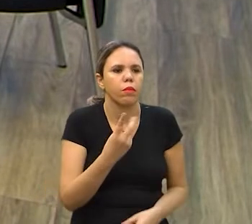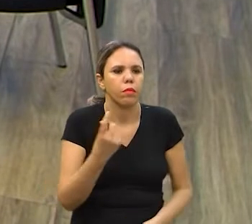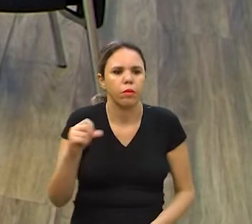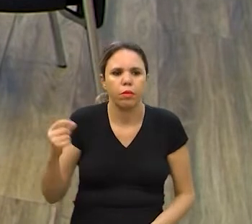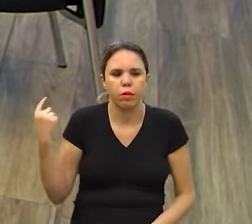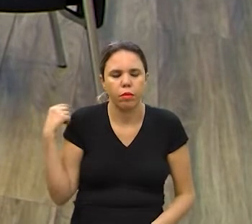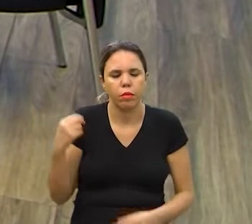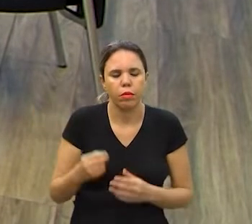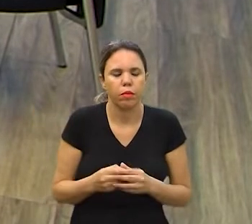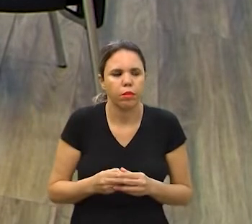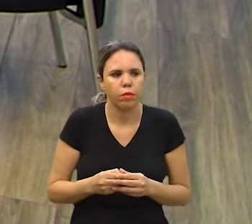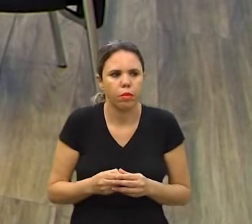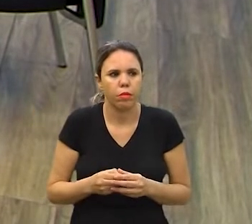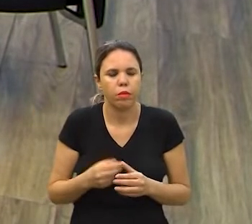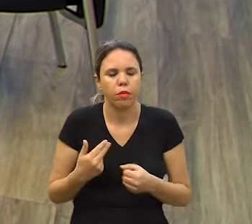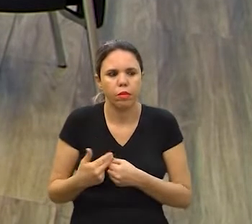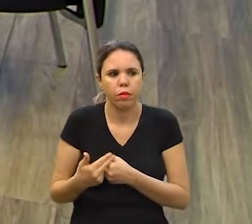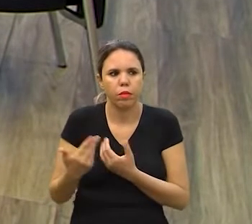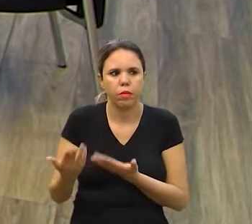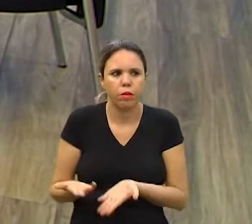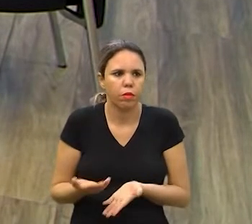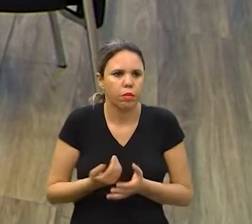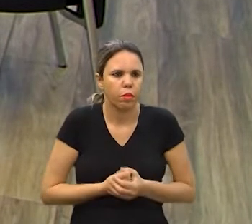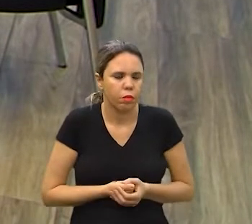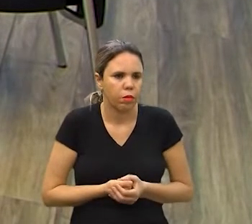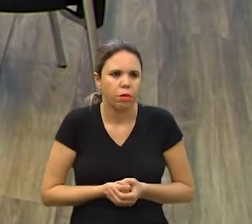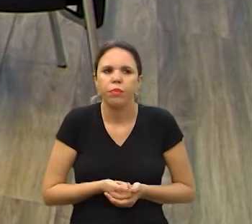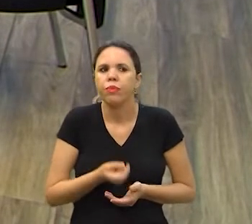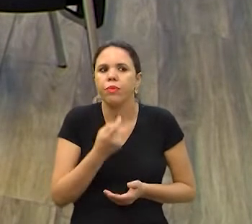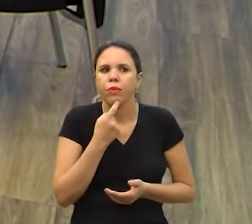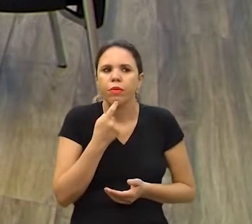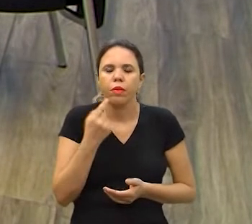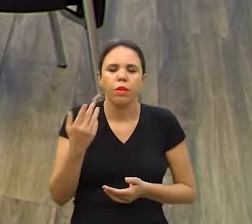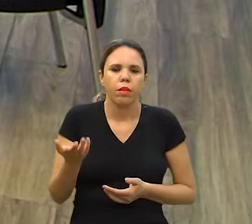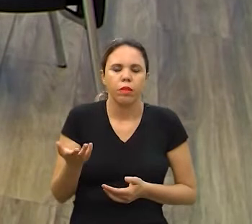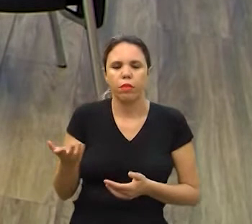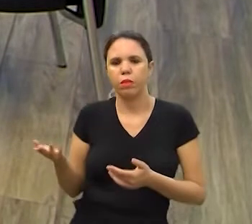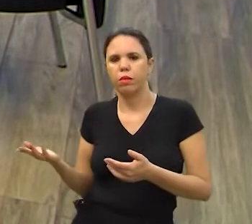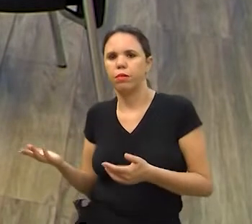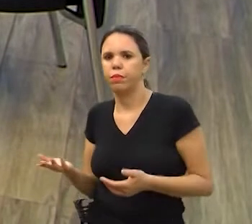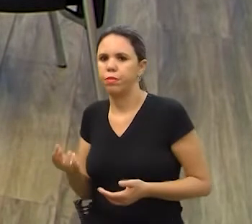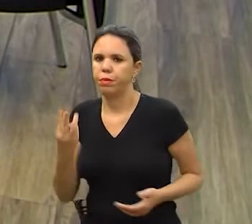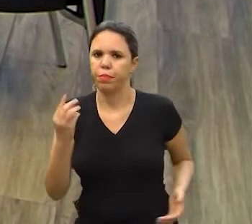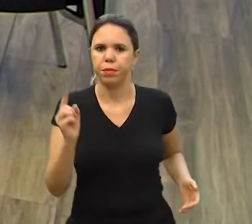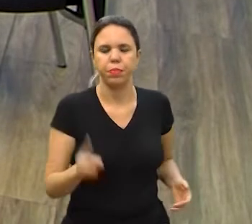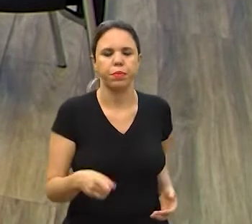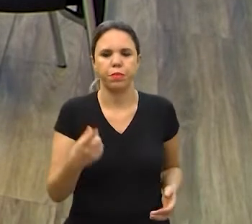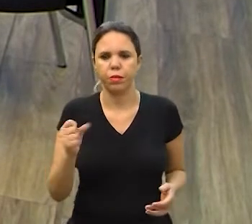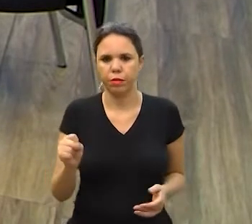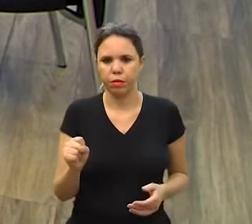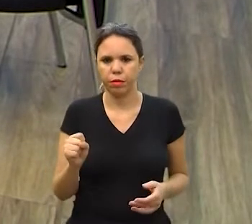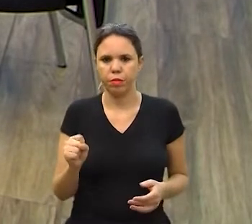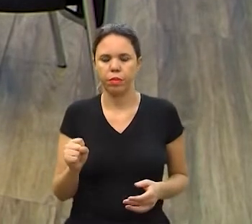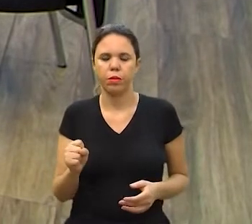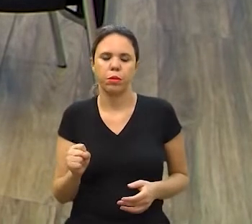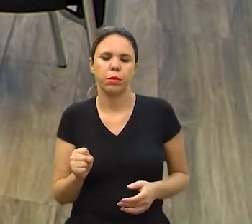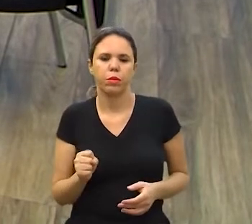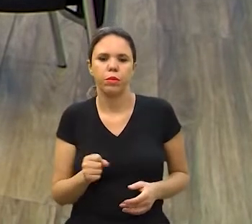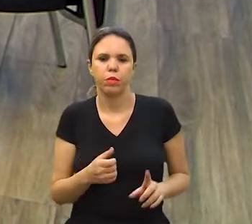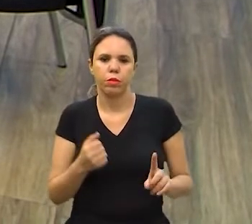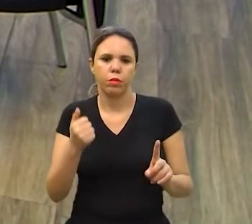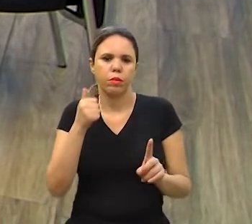de 2019 da Unicamp, é o seguinte: Campinas tem 3,18 casos